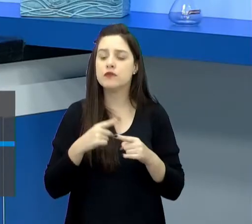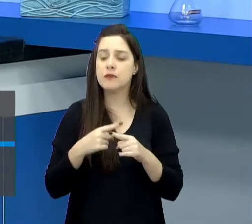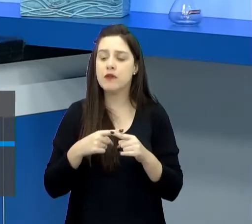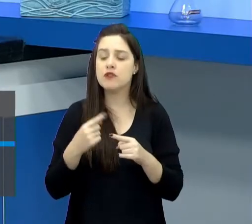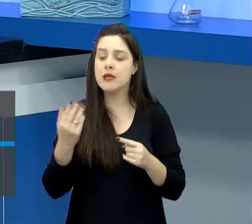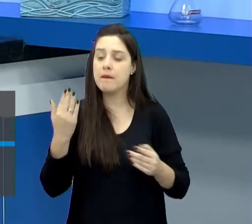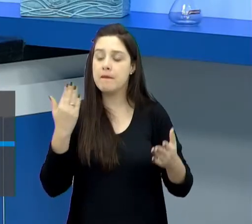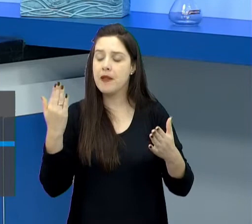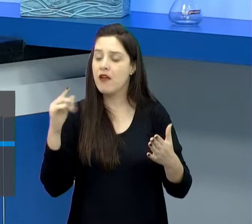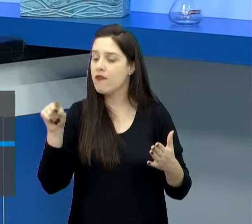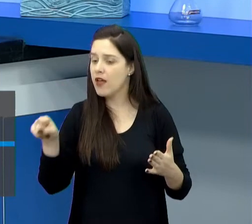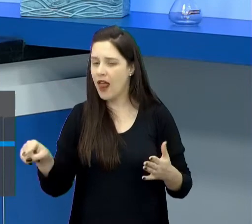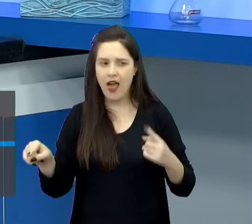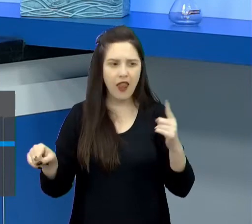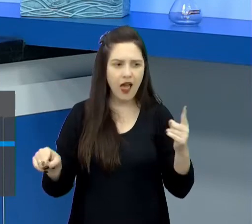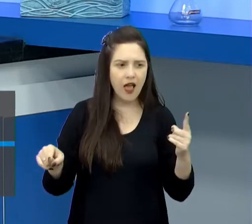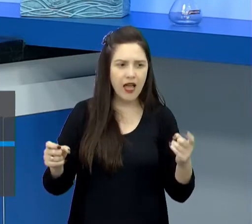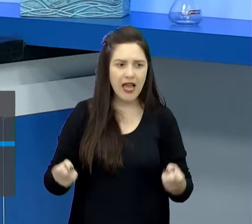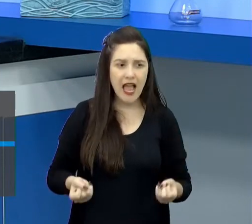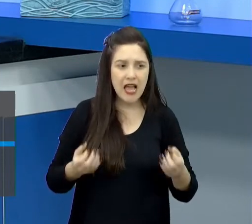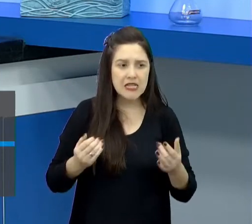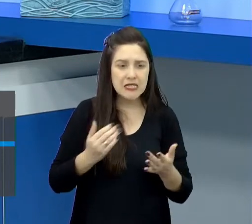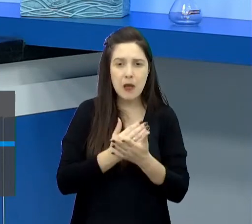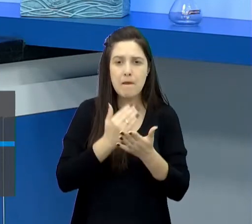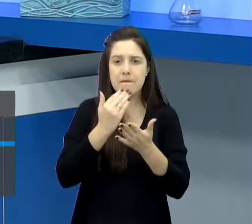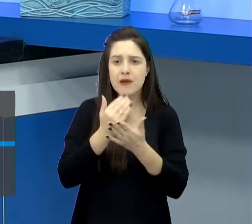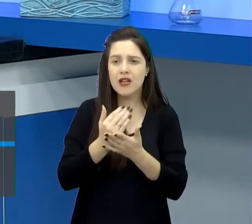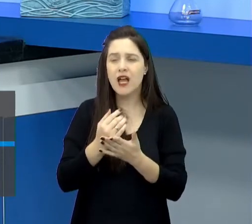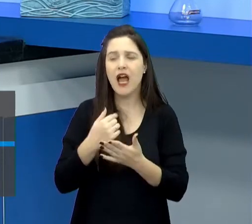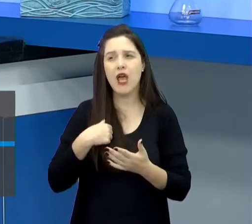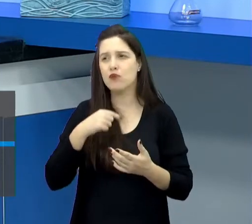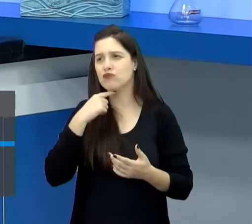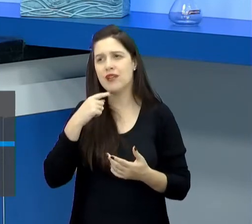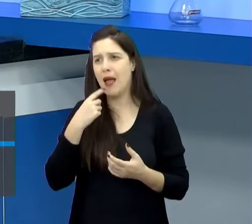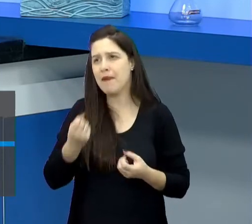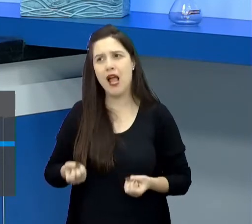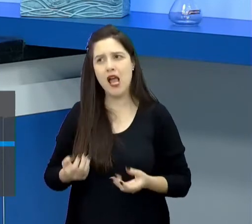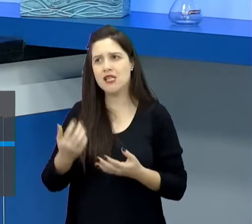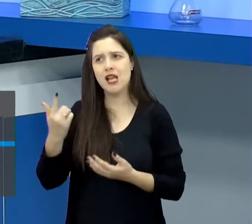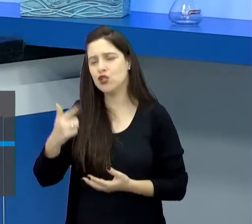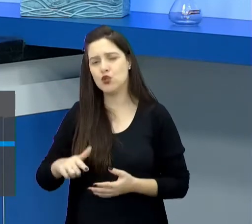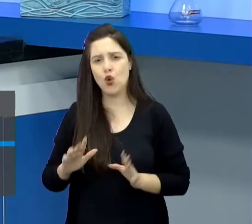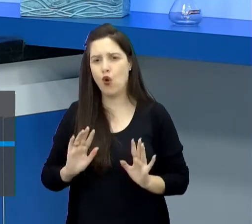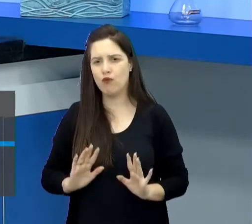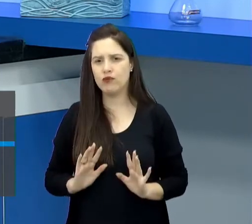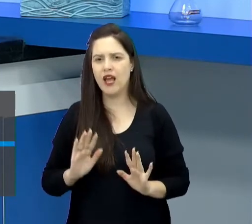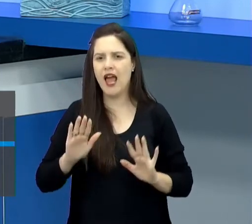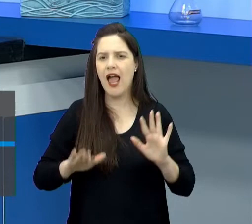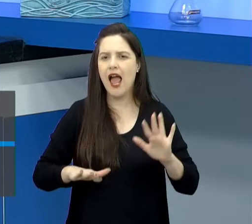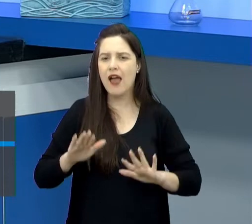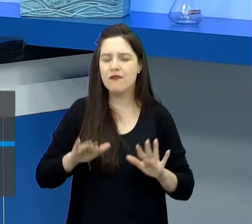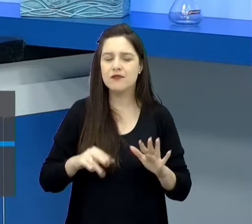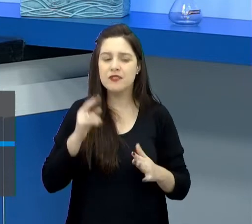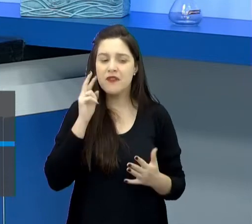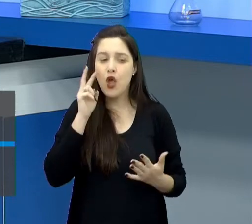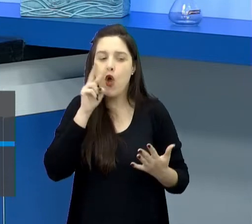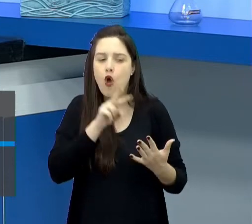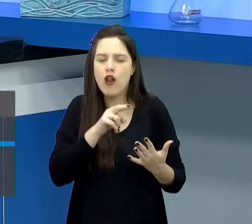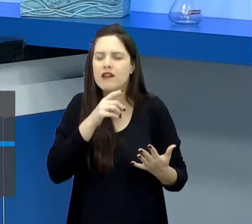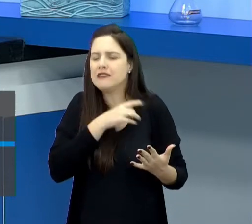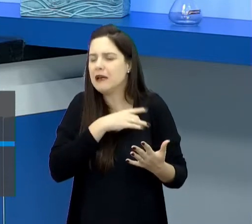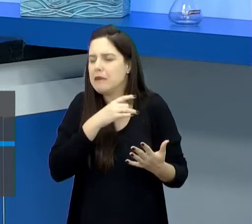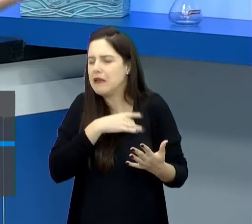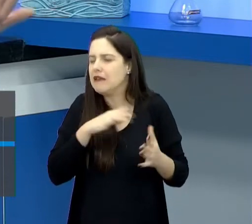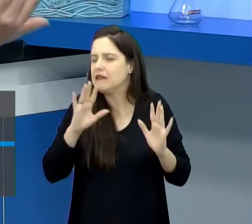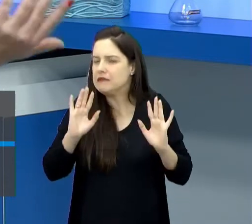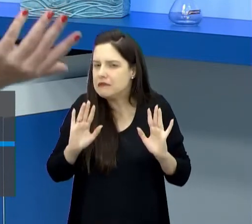até mais, é bom para você aprender e não gastar mais de novo. Então, por isso que, às vezes, as pessoas ficam com medo de olhar e